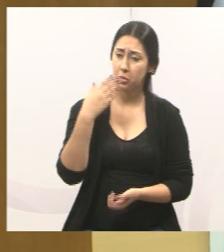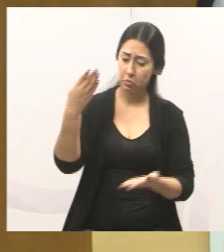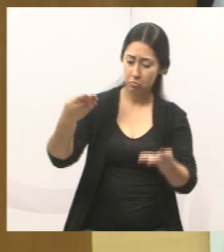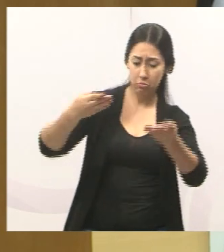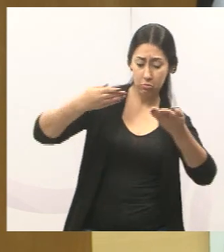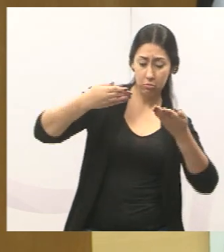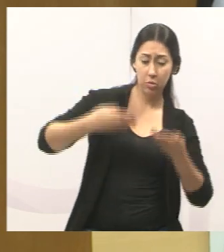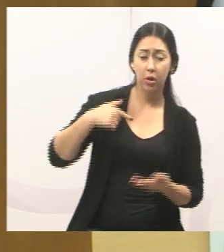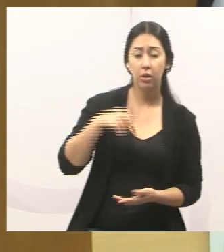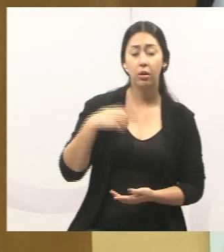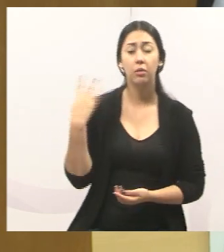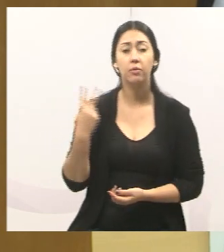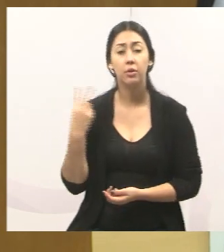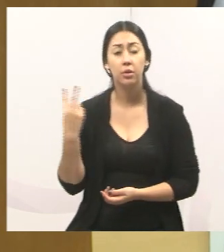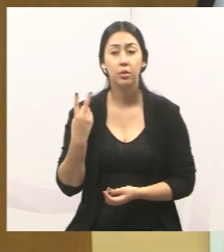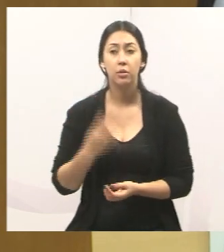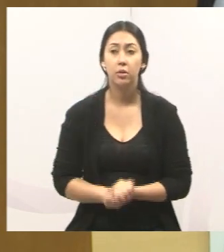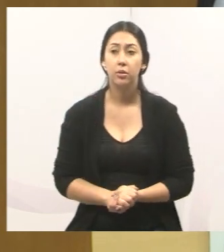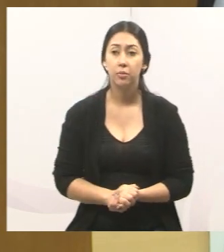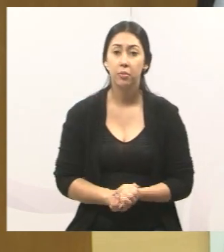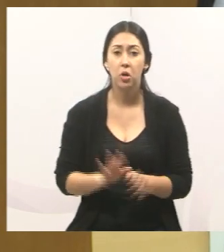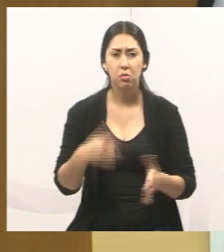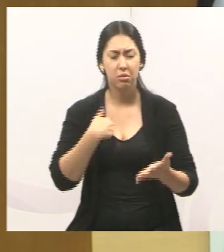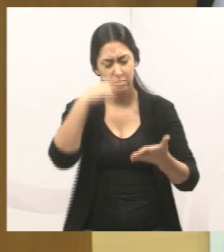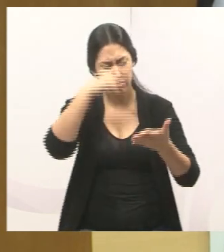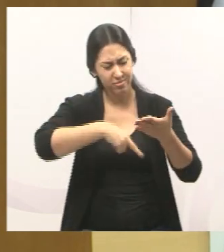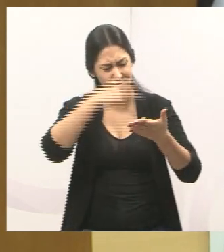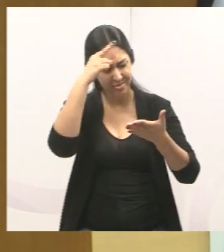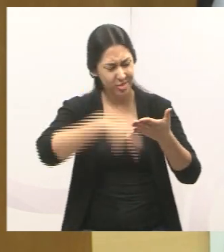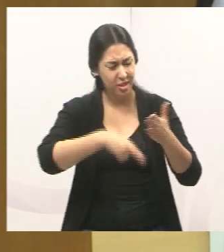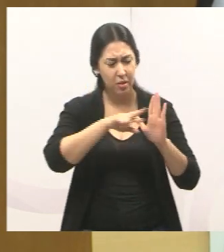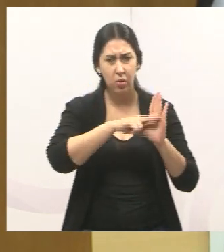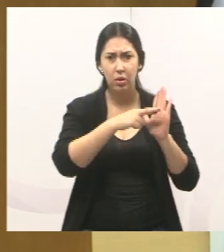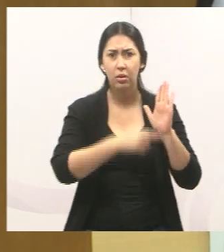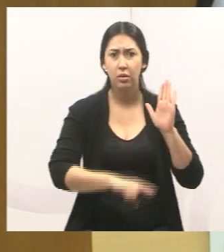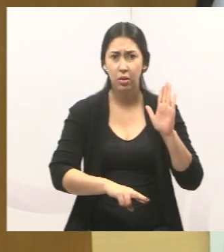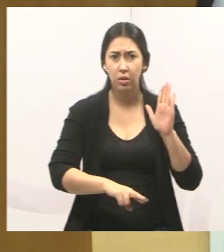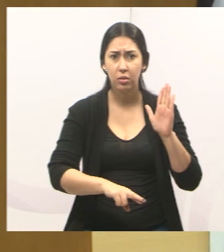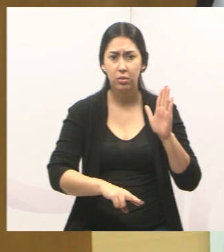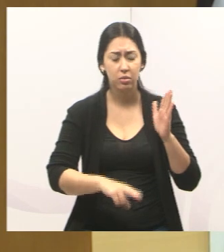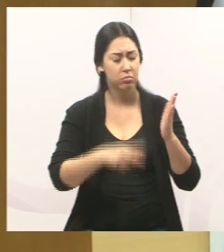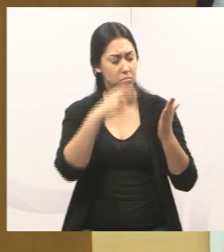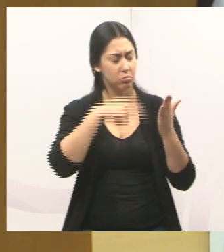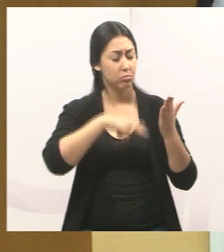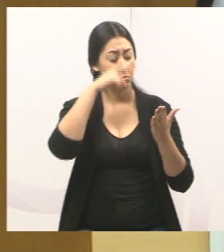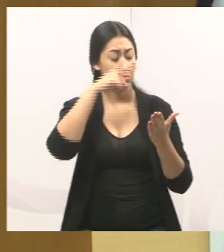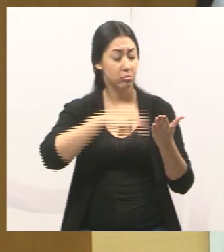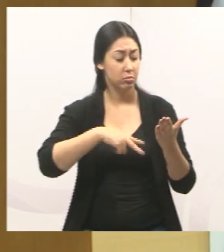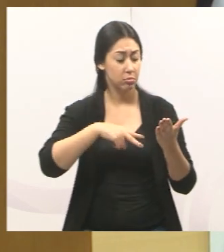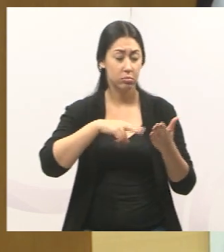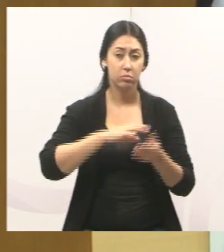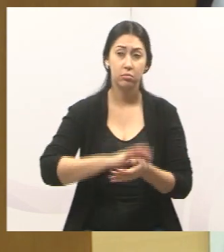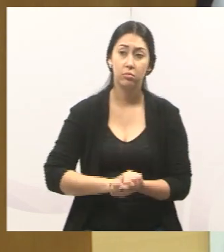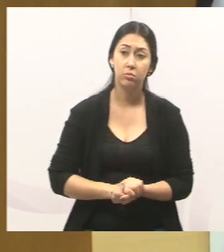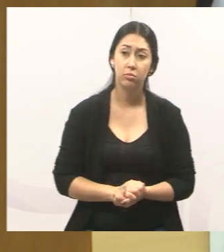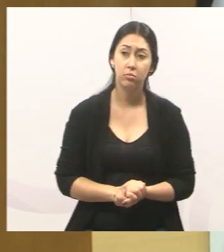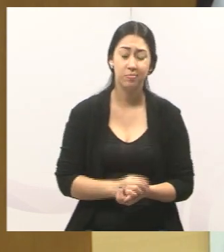da Câmara Municipal de Jacareí. Ao ler o relatório emitido pelo órgão técnico e competente para tal,